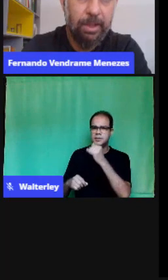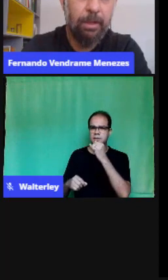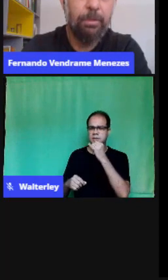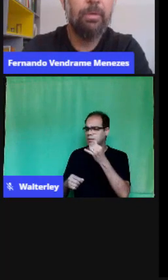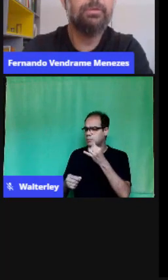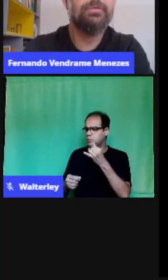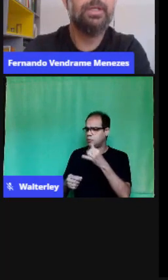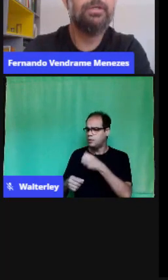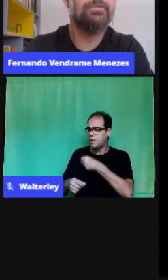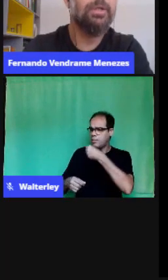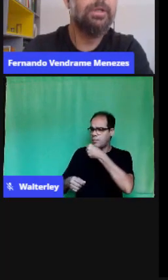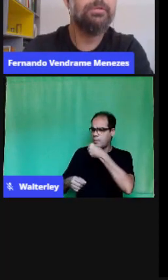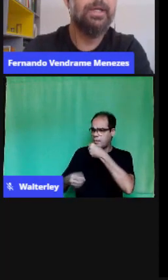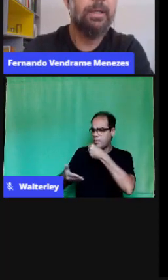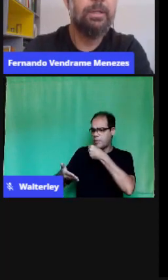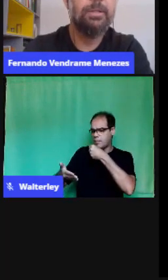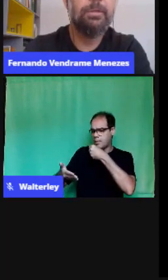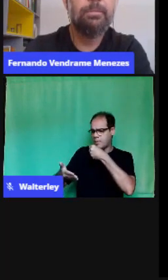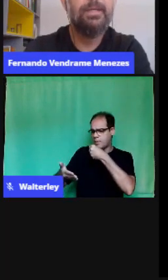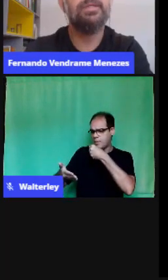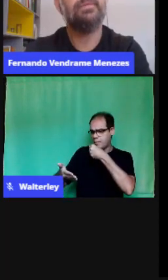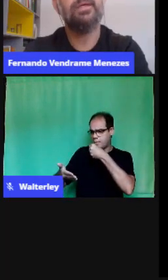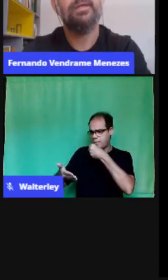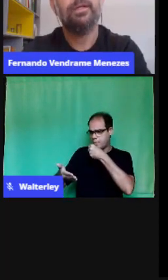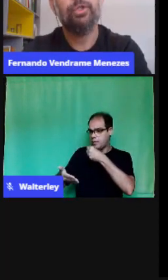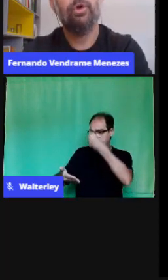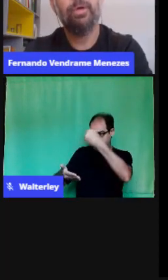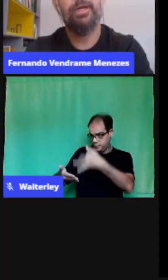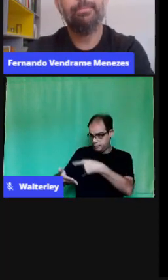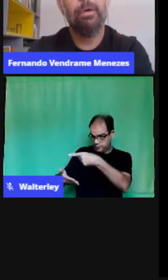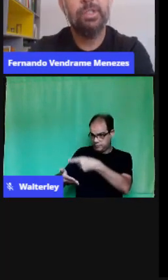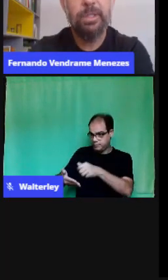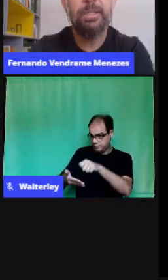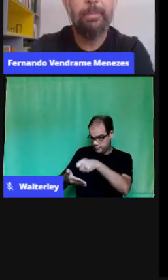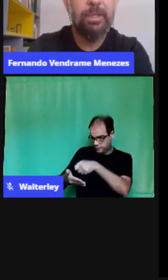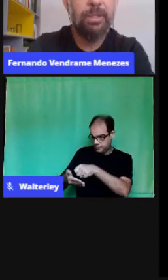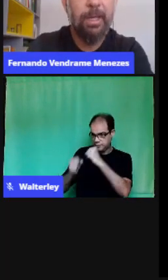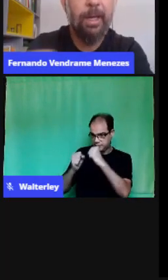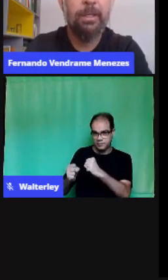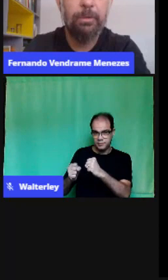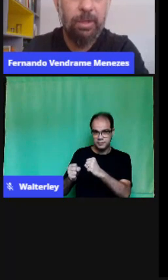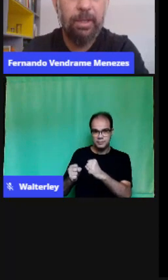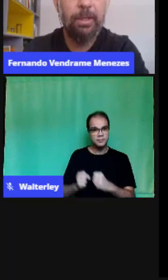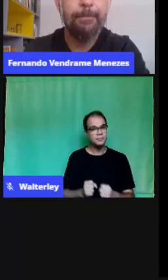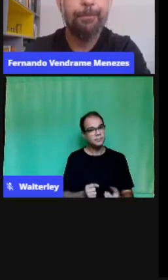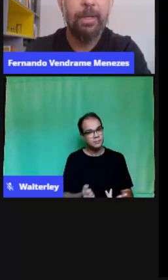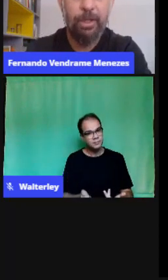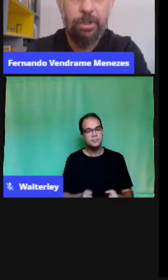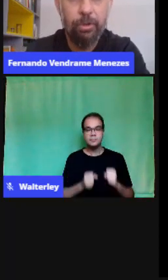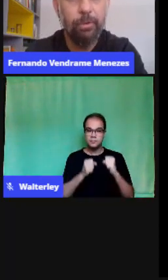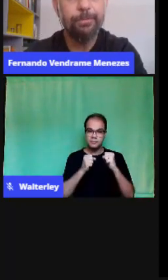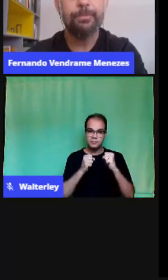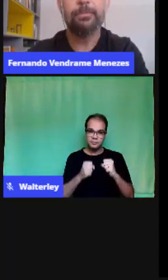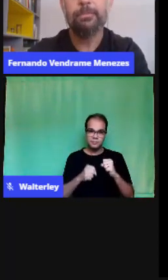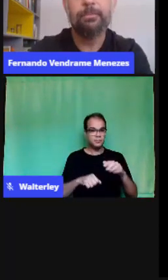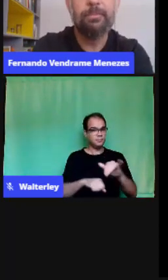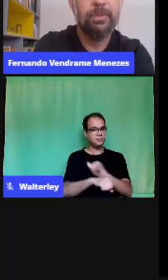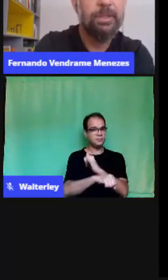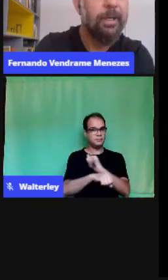registro daquilo que o aluno está estudando, está analisando, mas também de como que ele pode sistematizar aquilo que ele